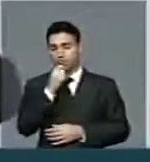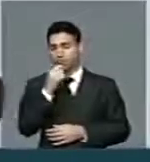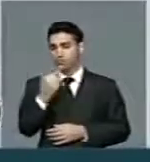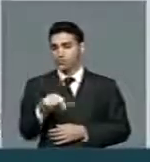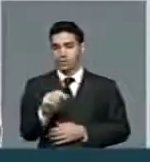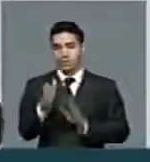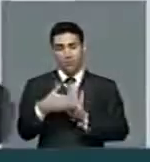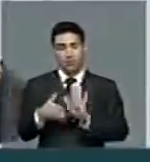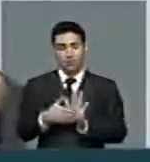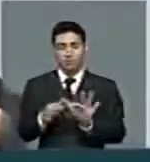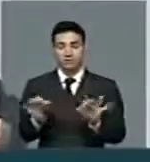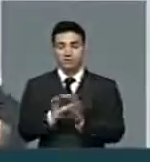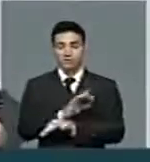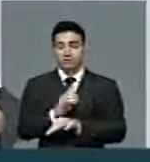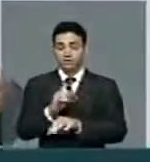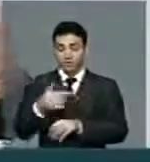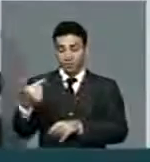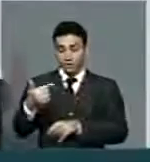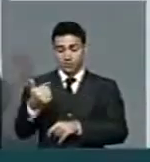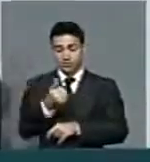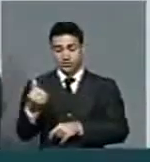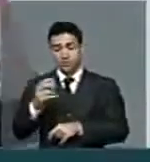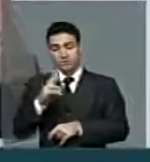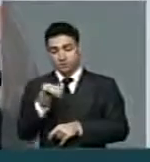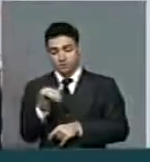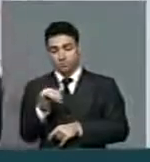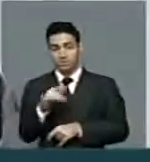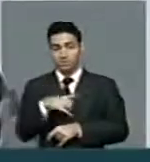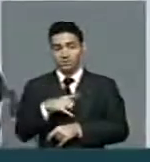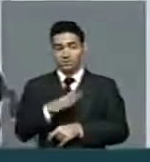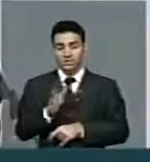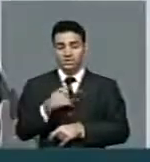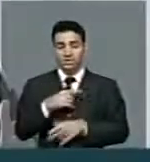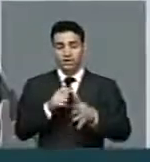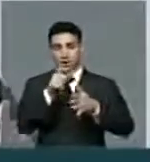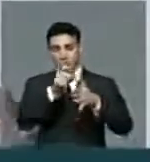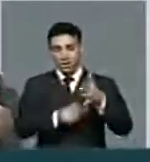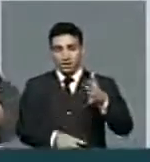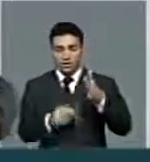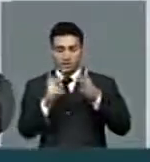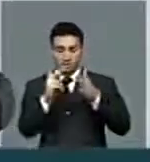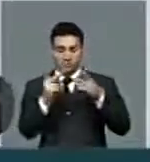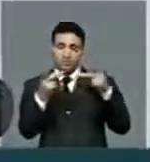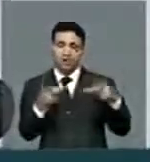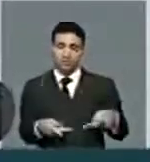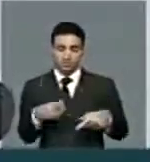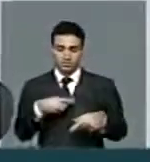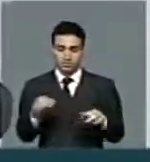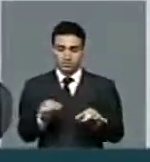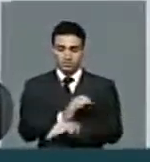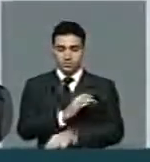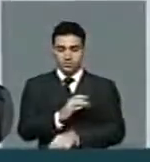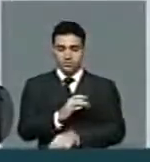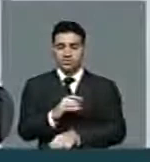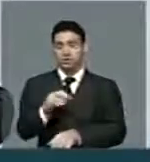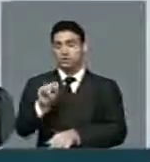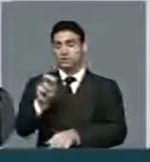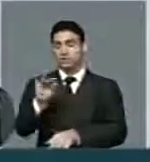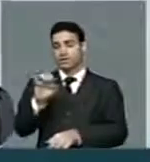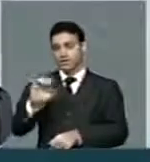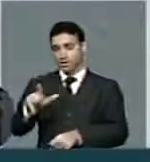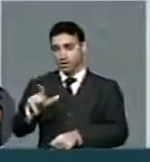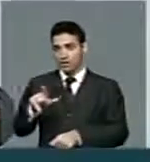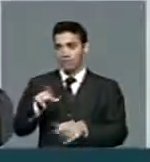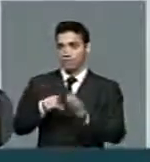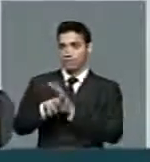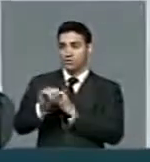Devemos apresentar no segundo semestre para esse grupo. Mas já tem a proposta, o draft pronto. Tá? Manejo florestal sustentável. Consulta IBAMA,